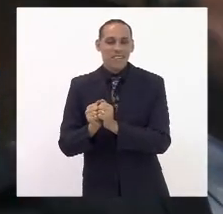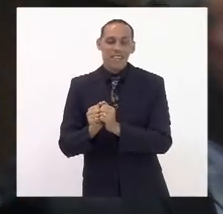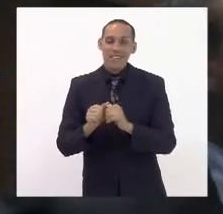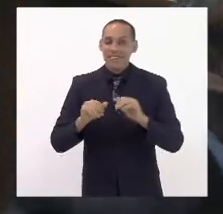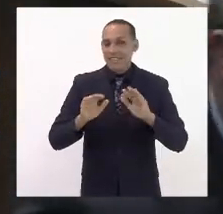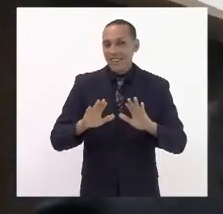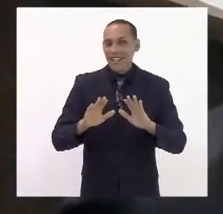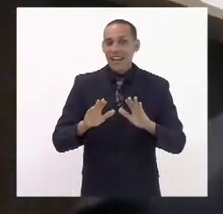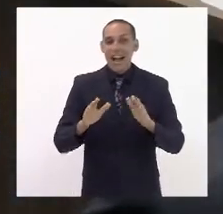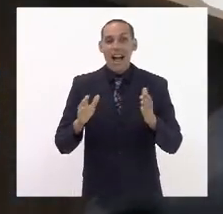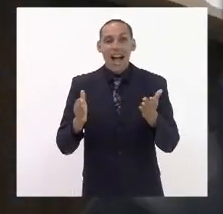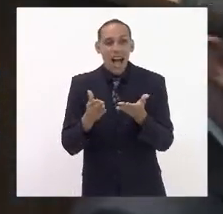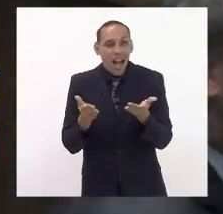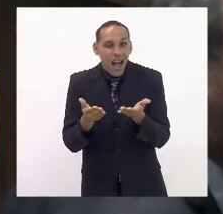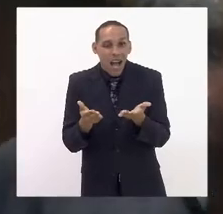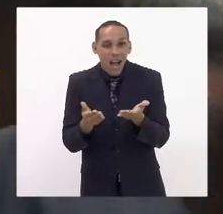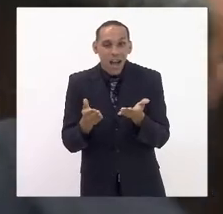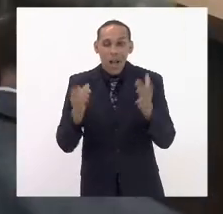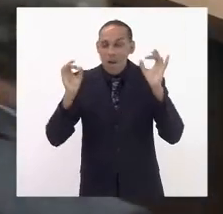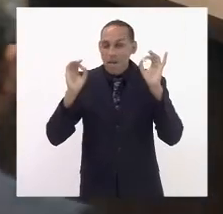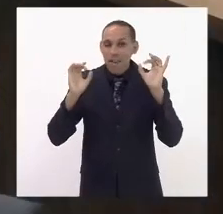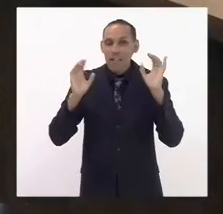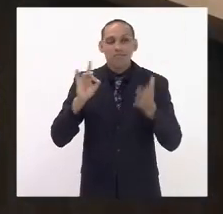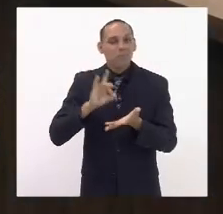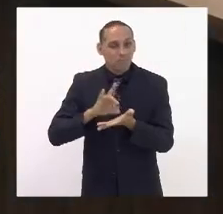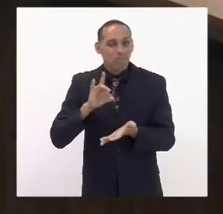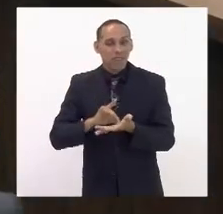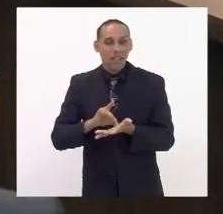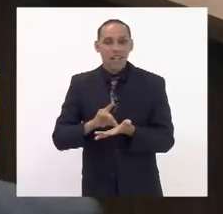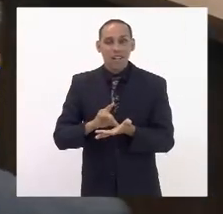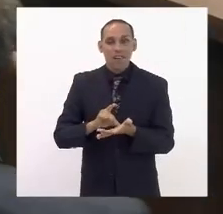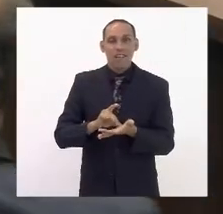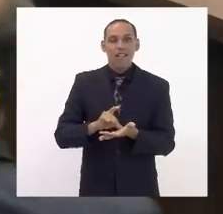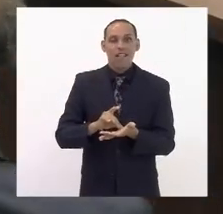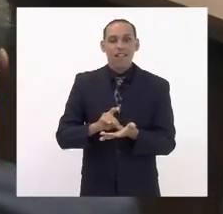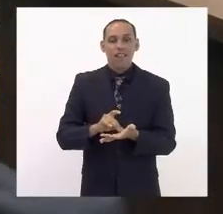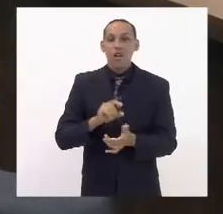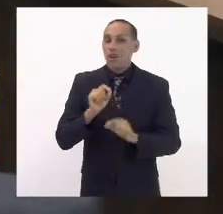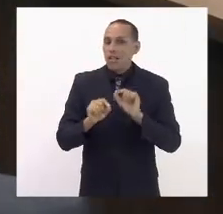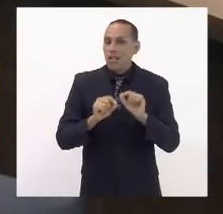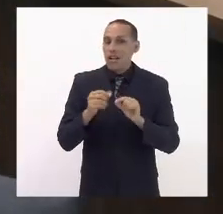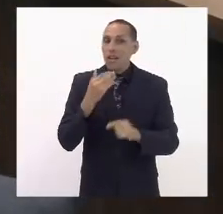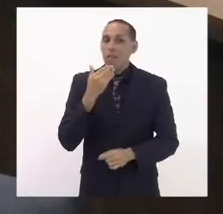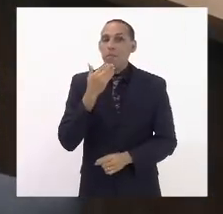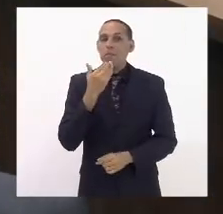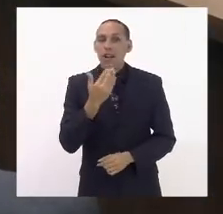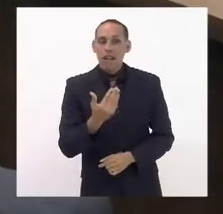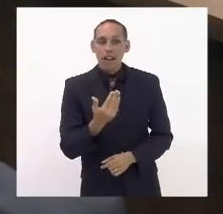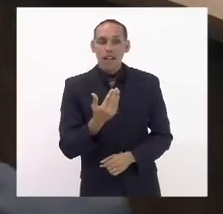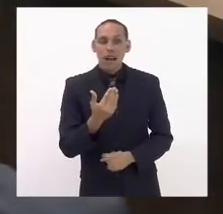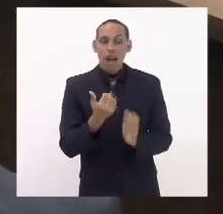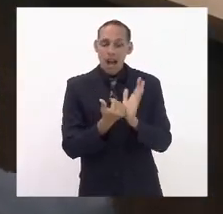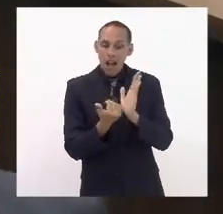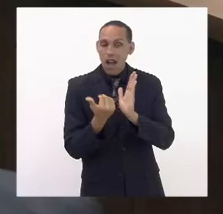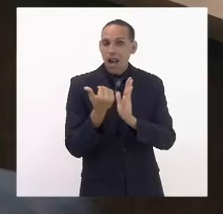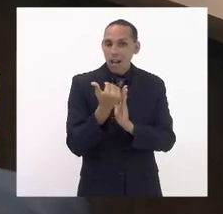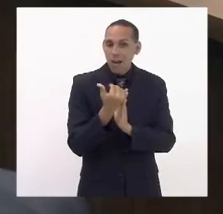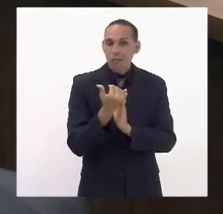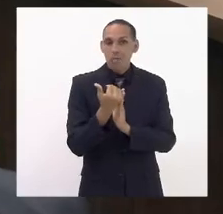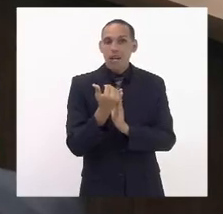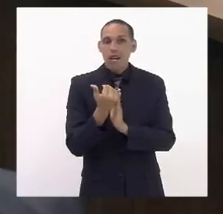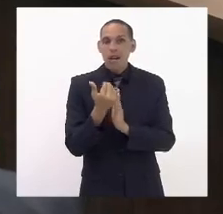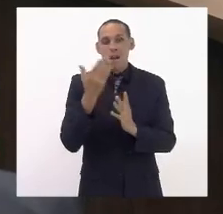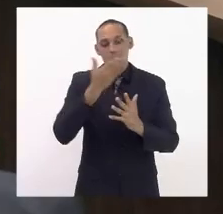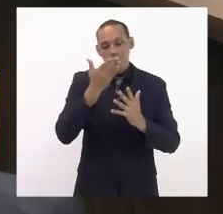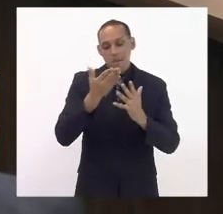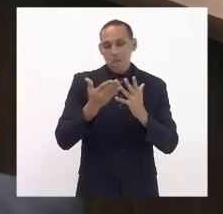Mas, nesse caso específico, ele tem razão, porque o que está se solicitando aqui é aumento do parcelamento